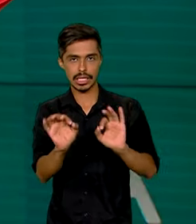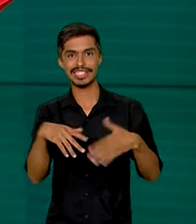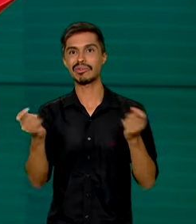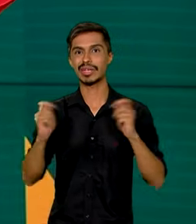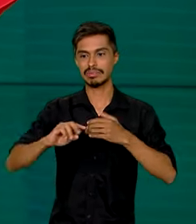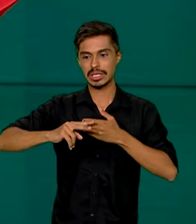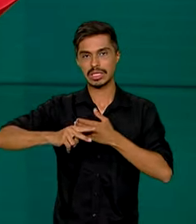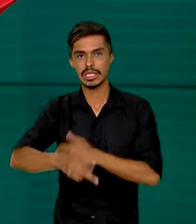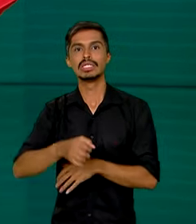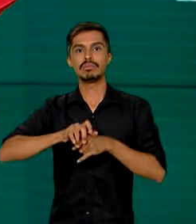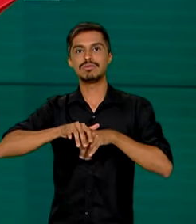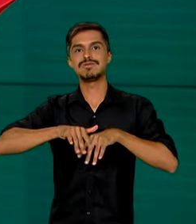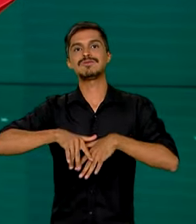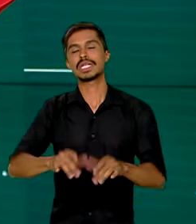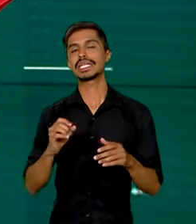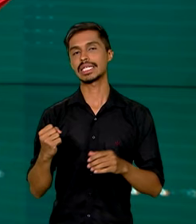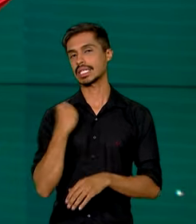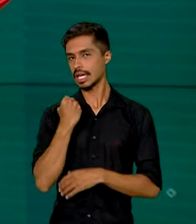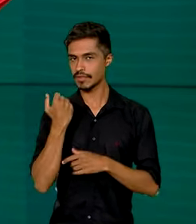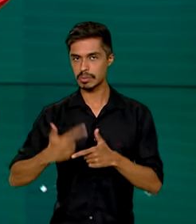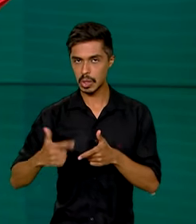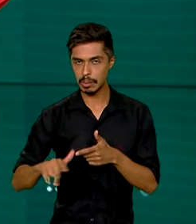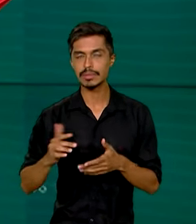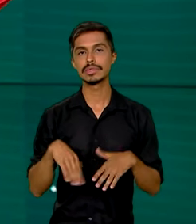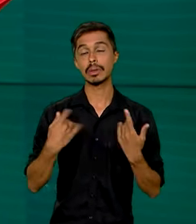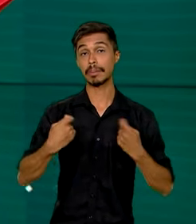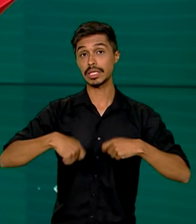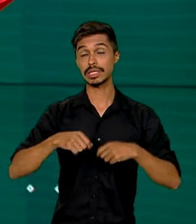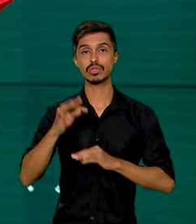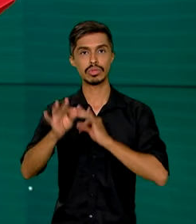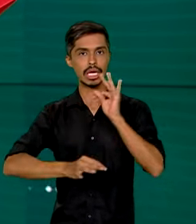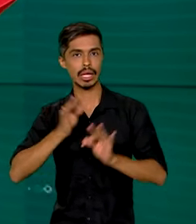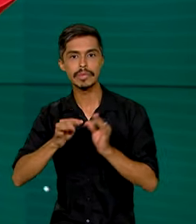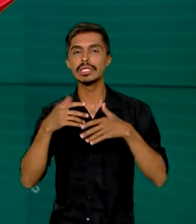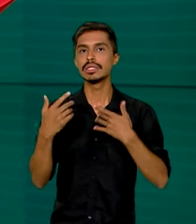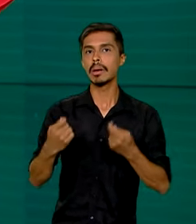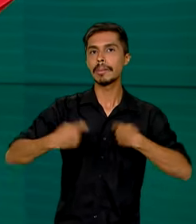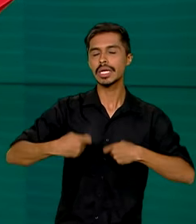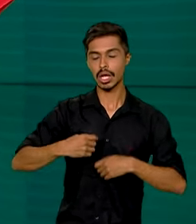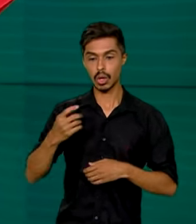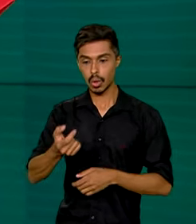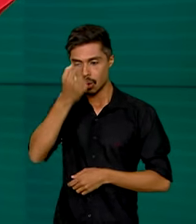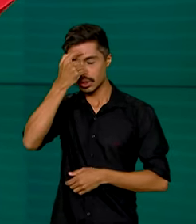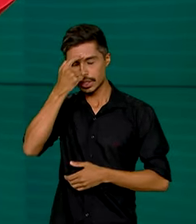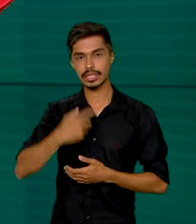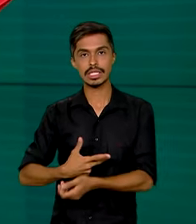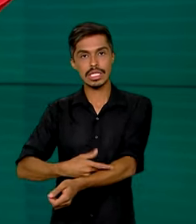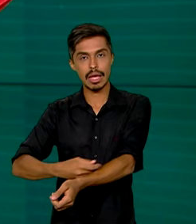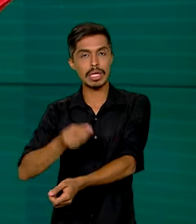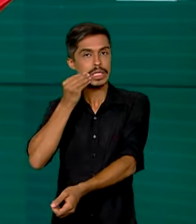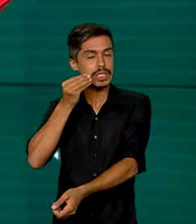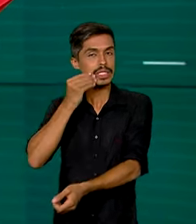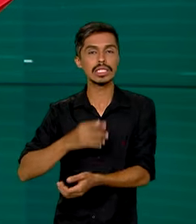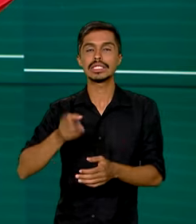e causar uma série de problemas graves. Por isso, é necessário que os homens tomem consciência da importância dos exames regulares,